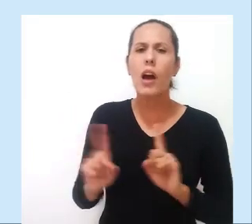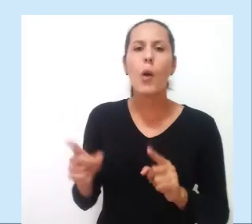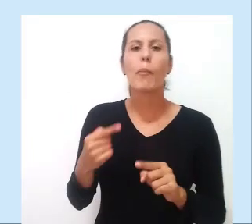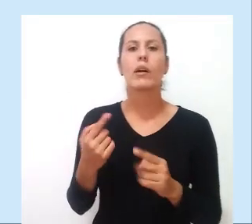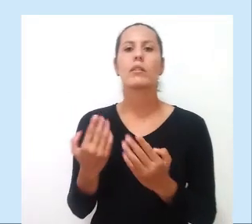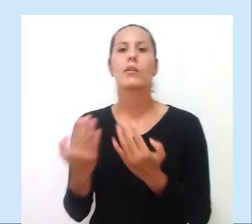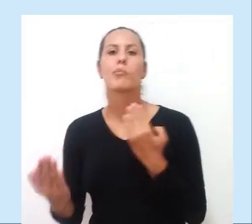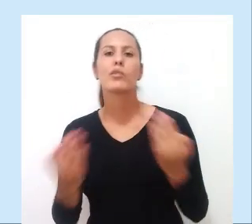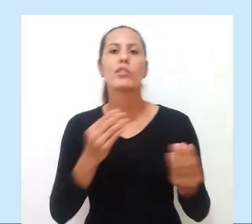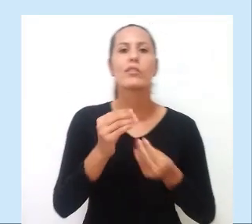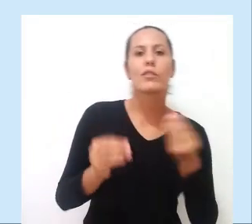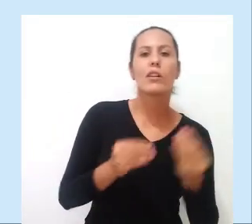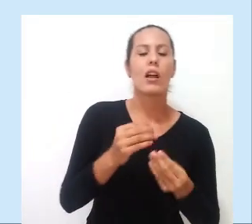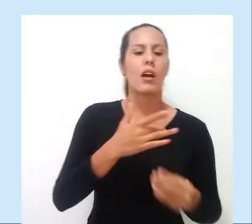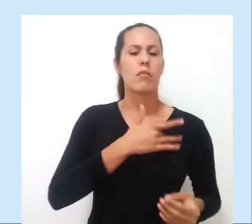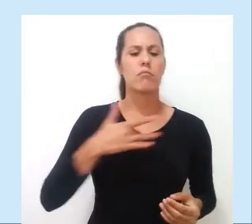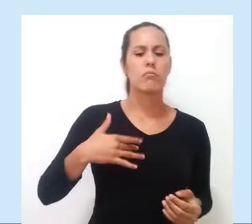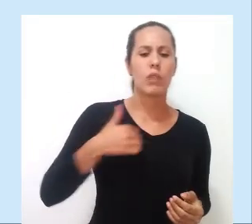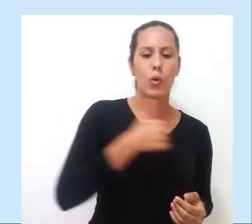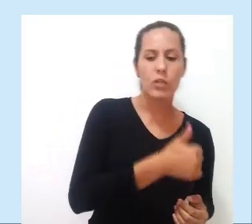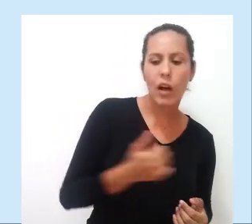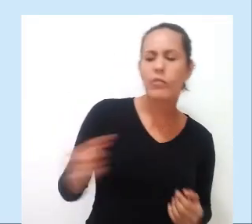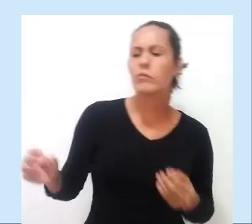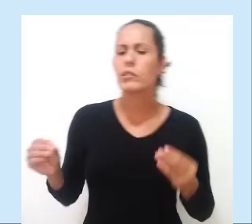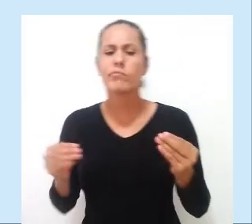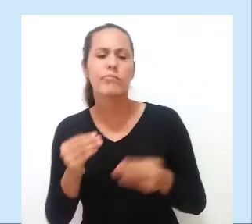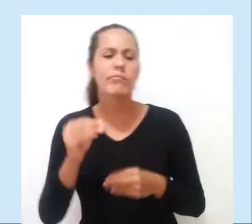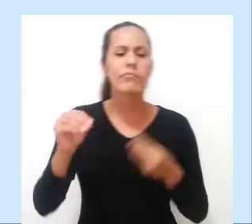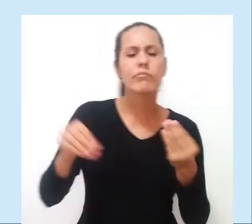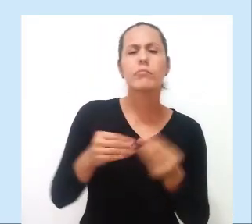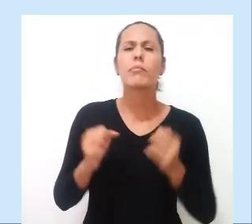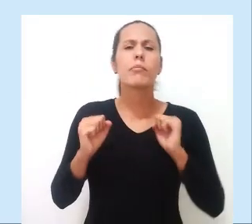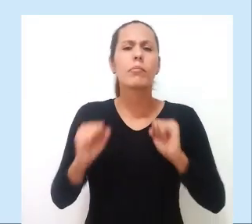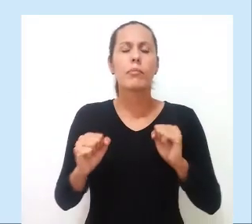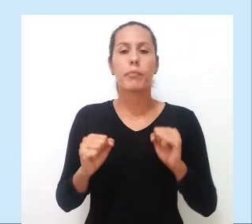controlar, balancear esse tipo de alimento. Então, a alimentação